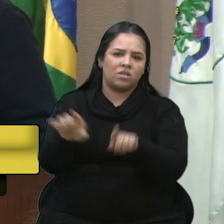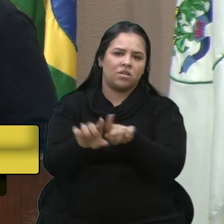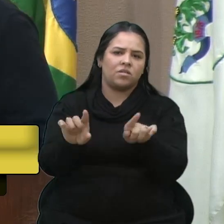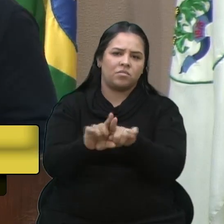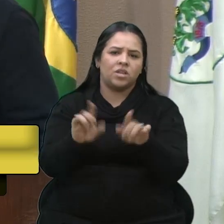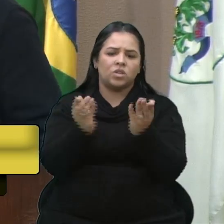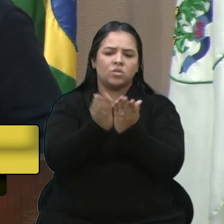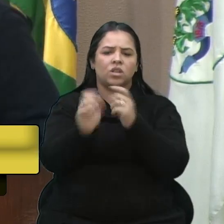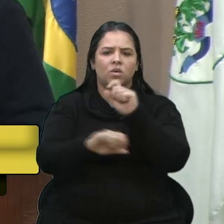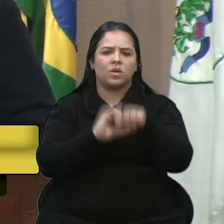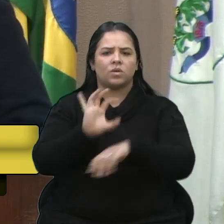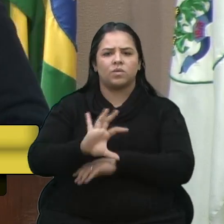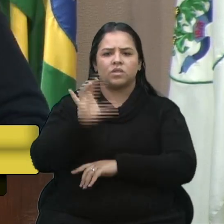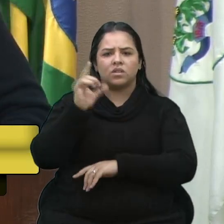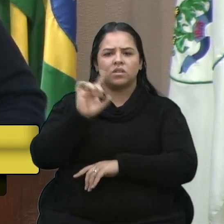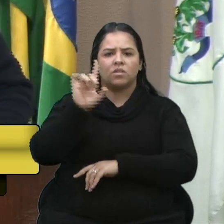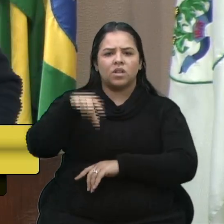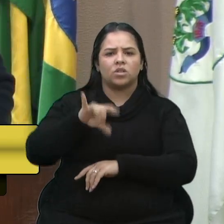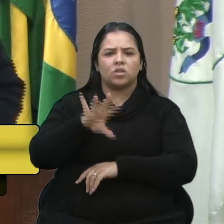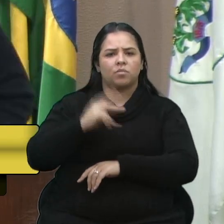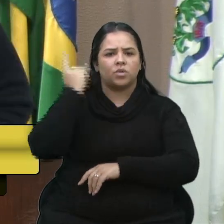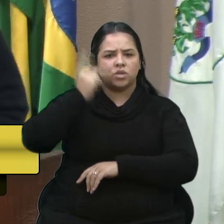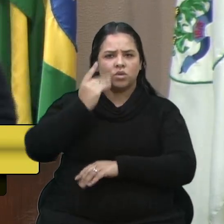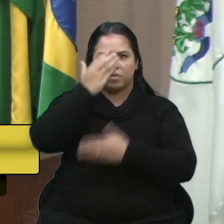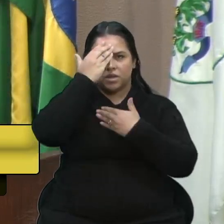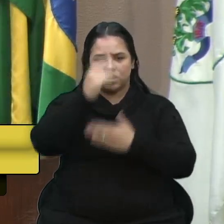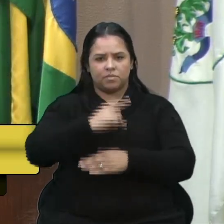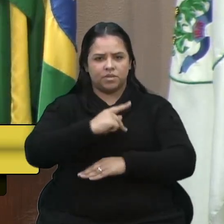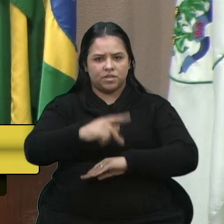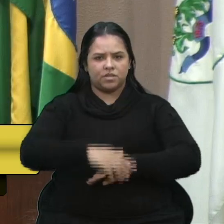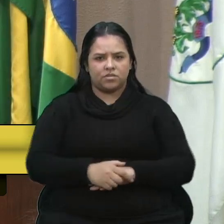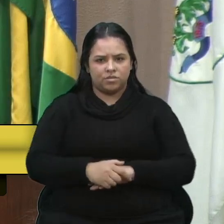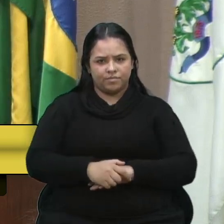do que muitas vezes apenas com politicagem. Obrigado, senhor presidente.